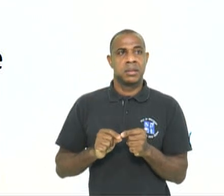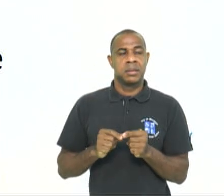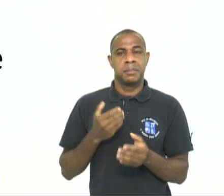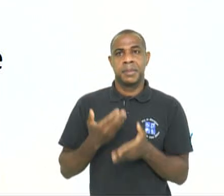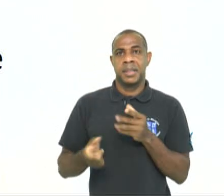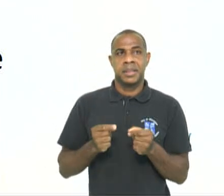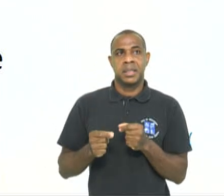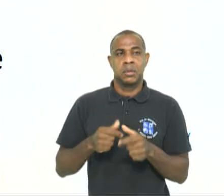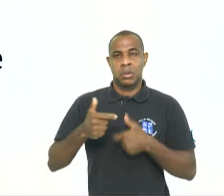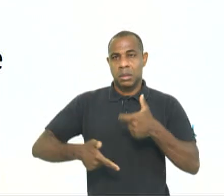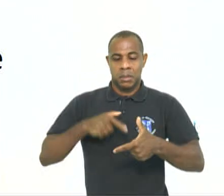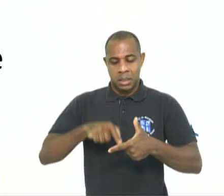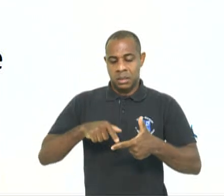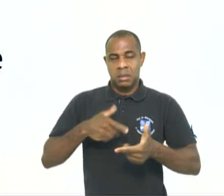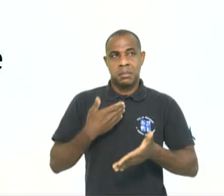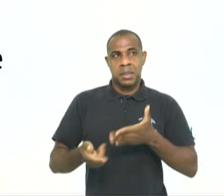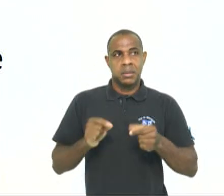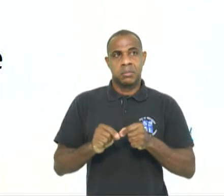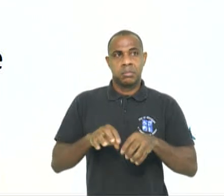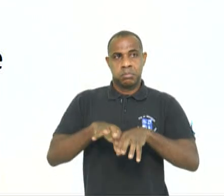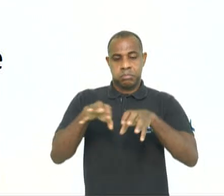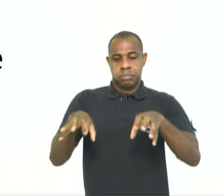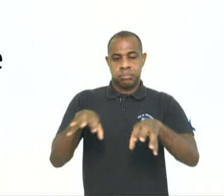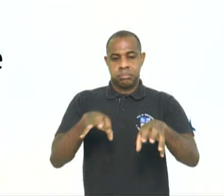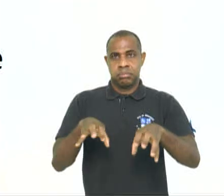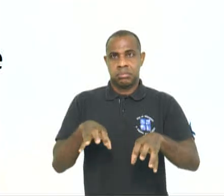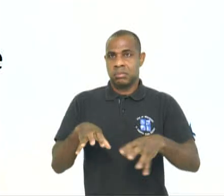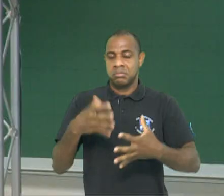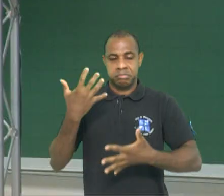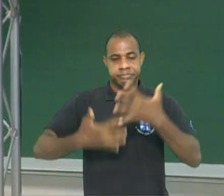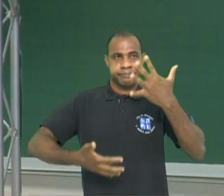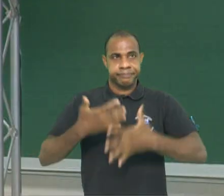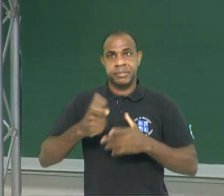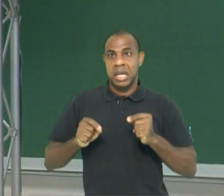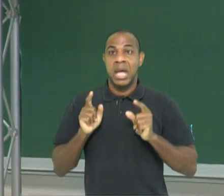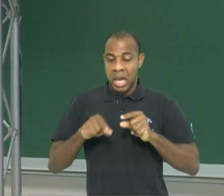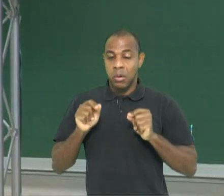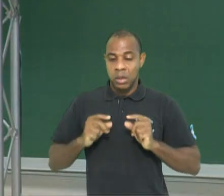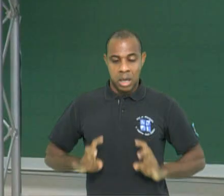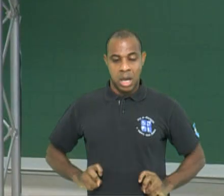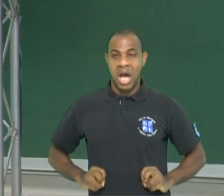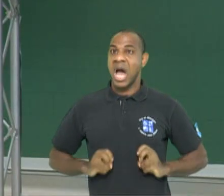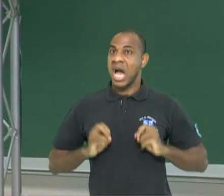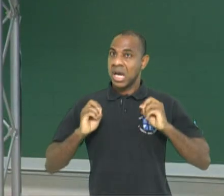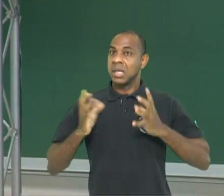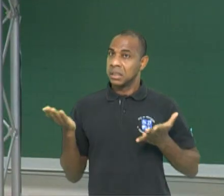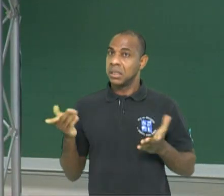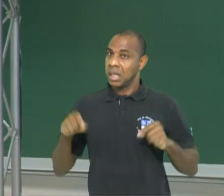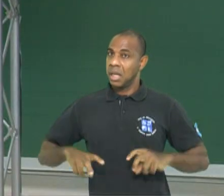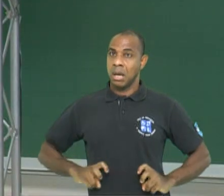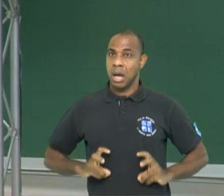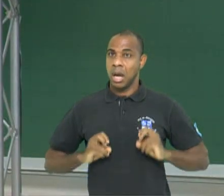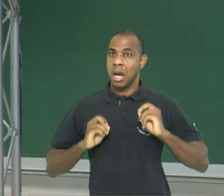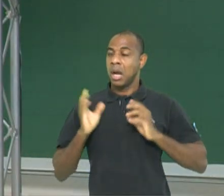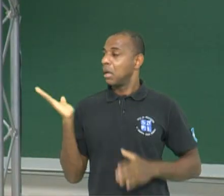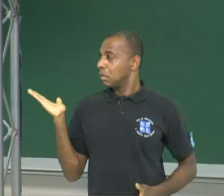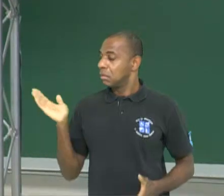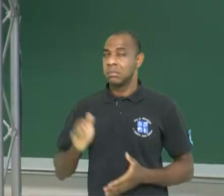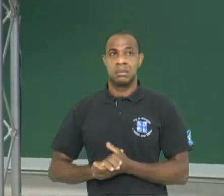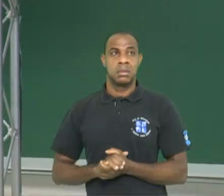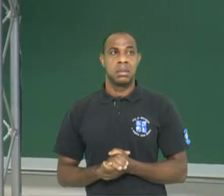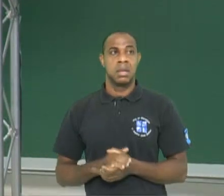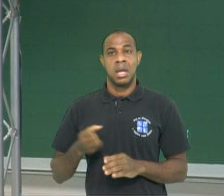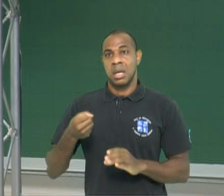perder a função e começam a dividir-se de maneira descontrolada, portanto é um câncer, tá, gente? É uma forma de câncer, porque câncer caracteriza